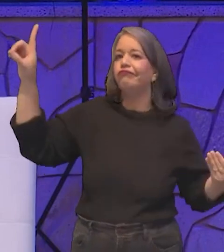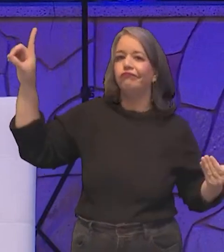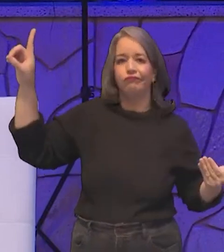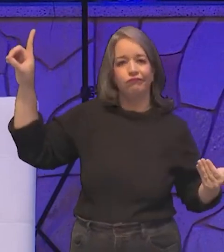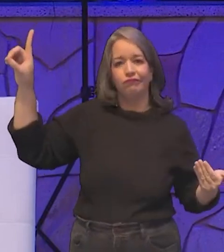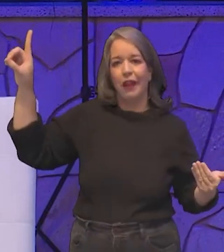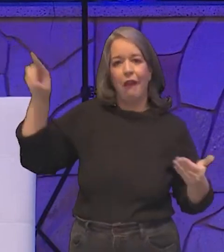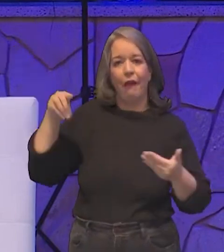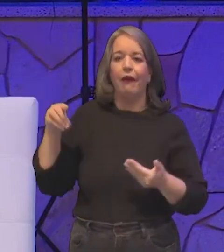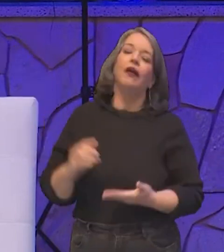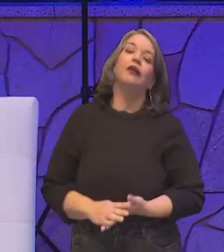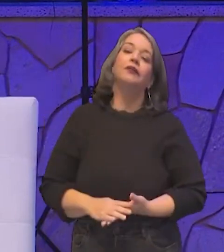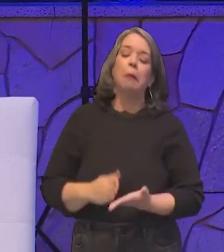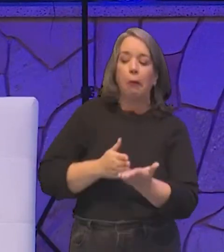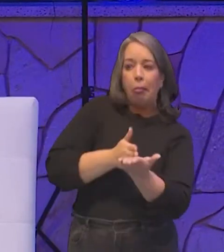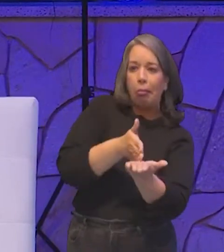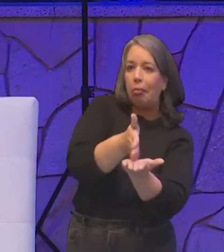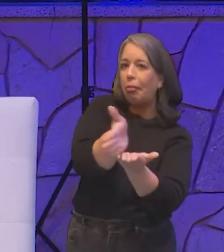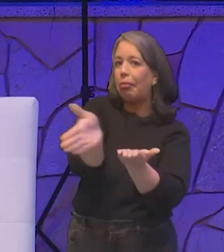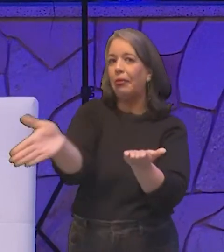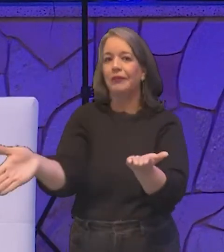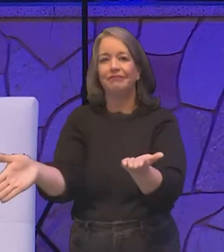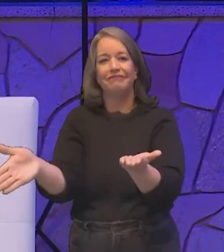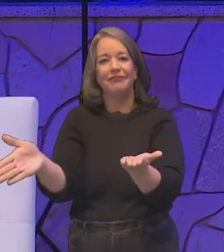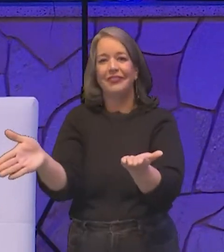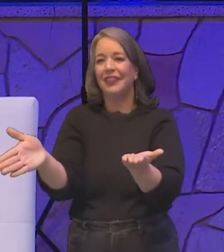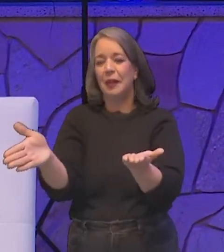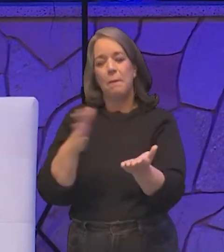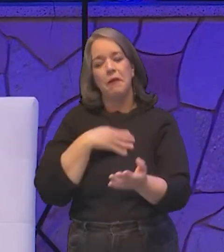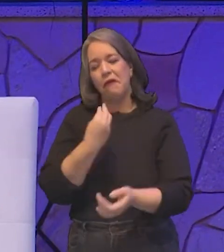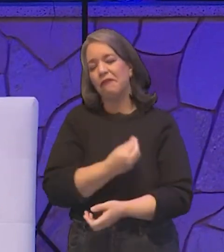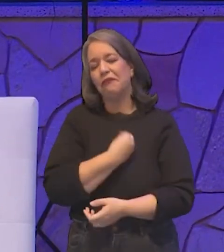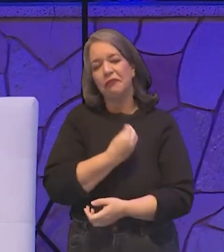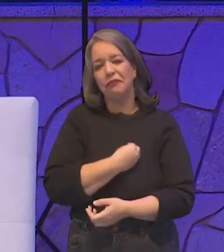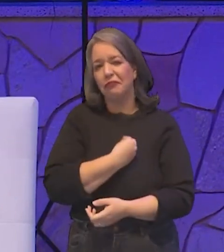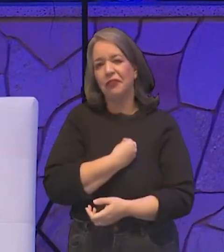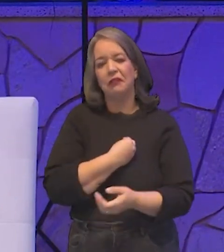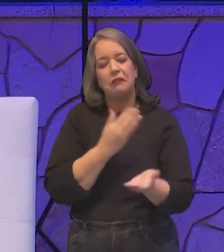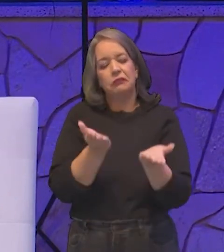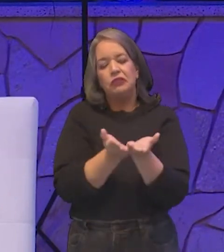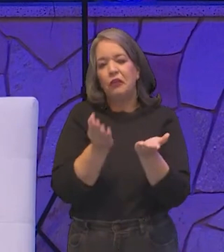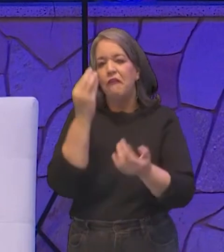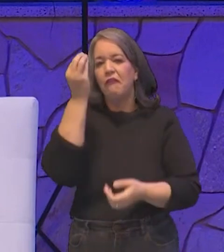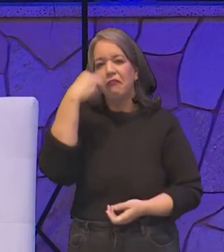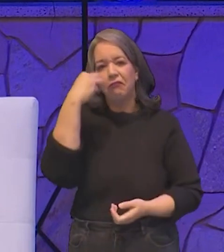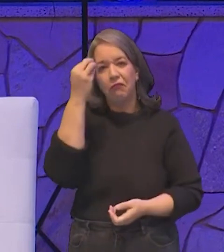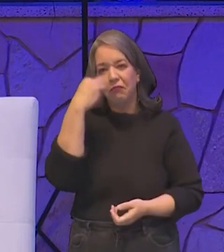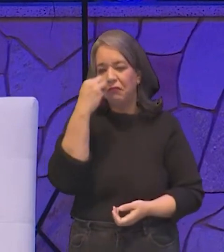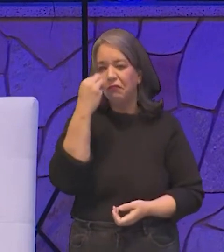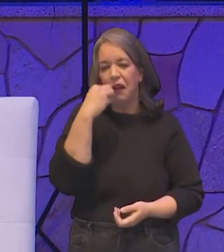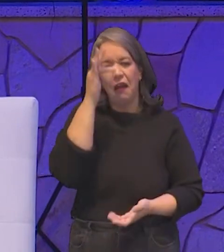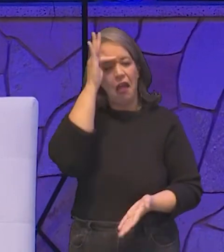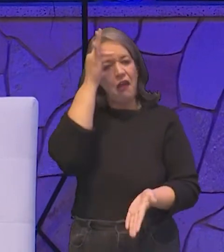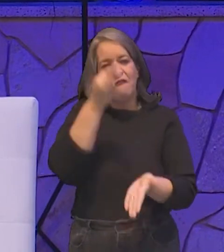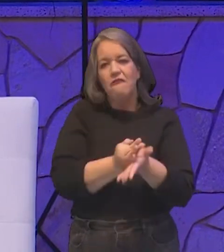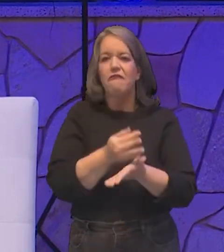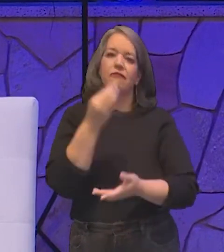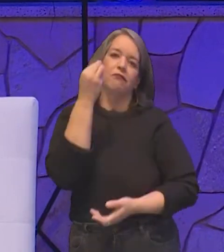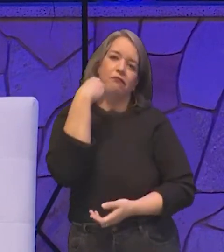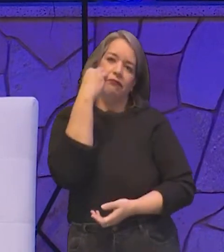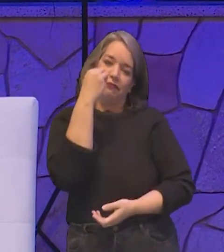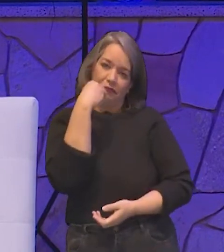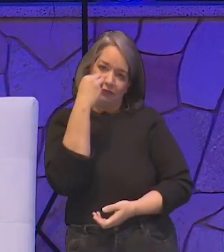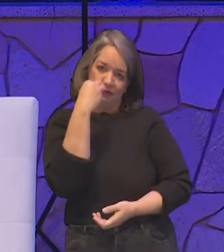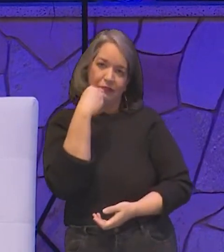minha vida em que eu estava frágil, estava fraco, estava com